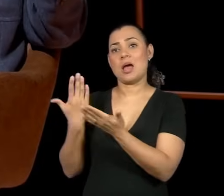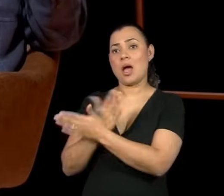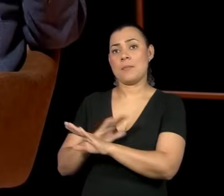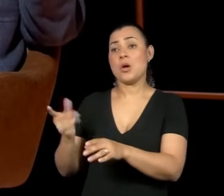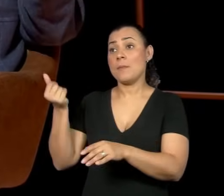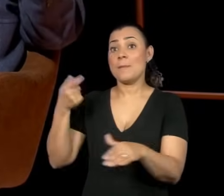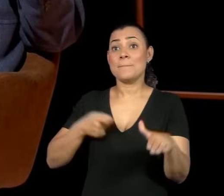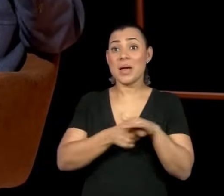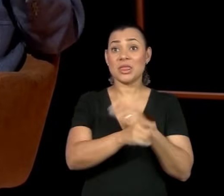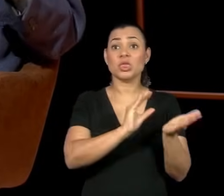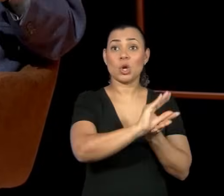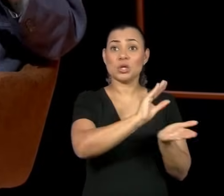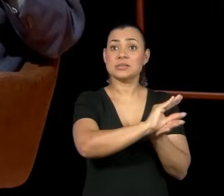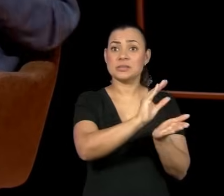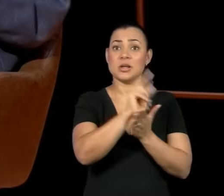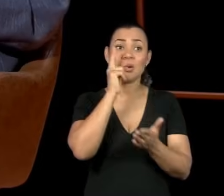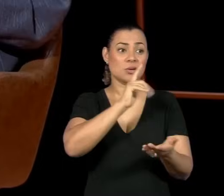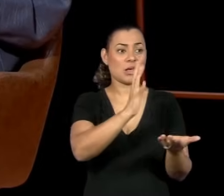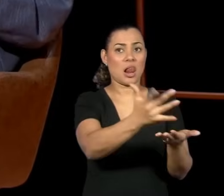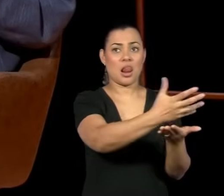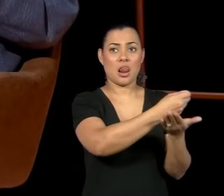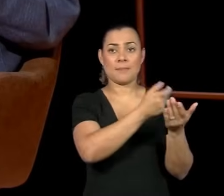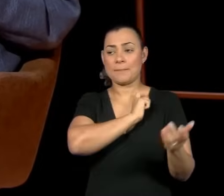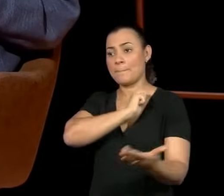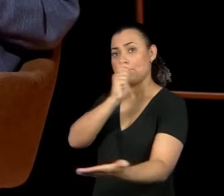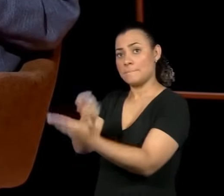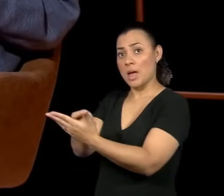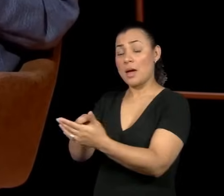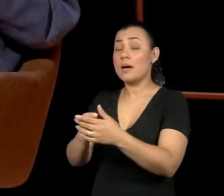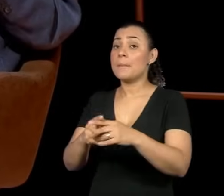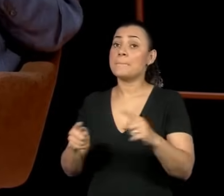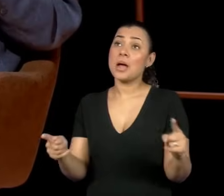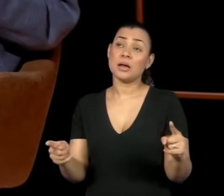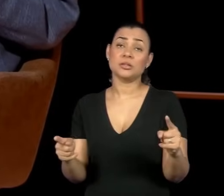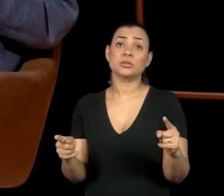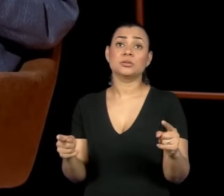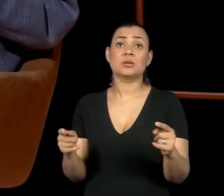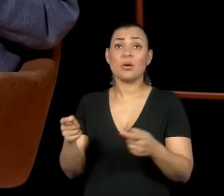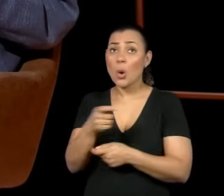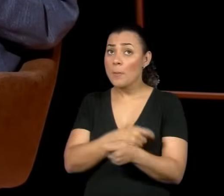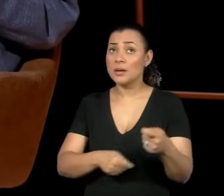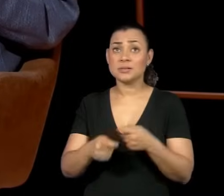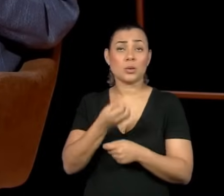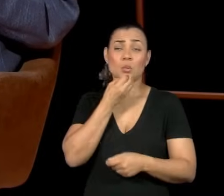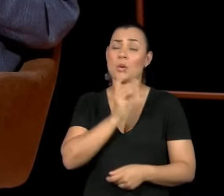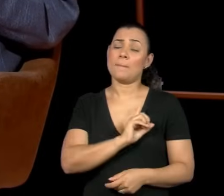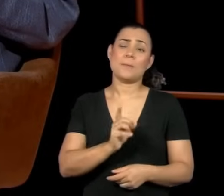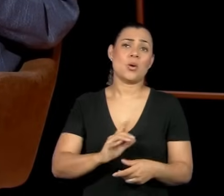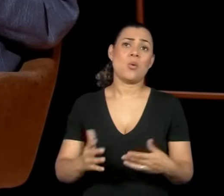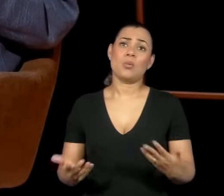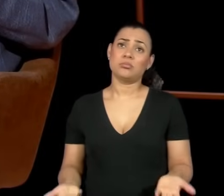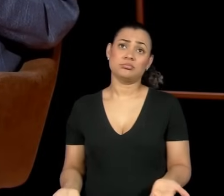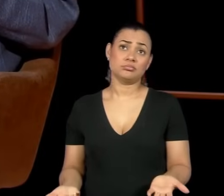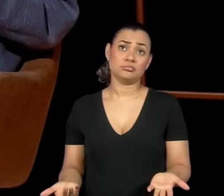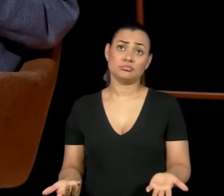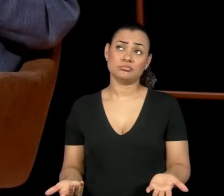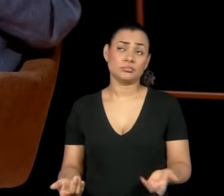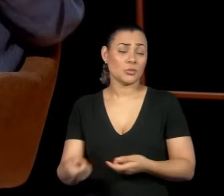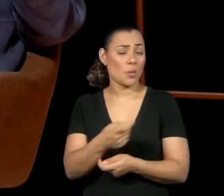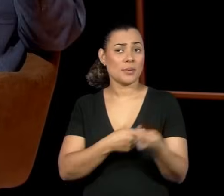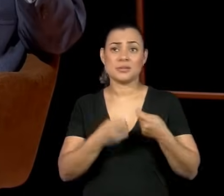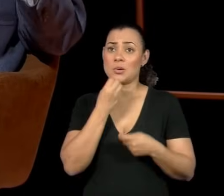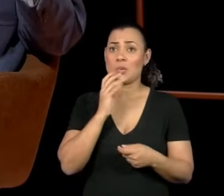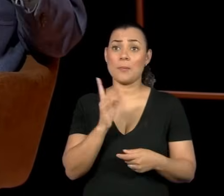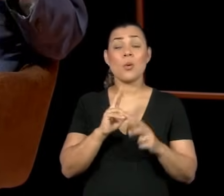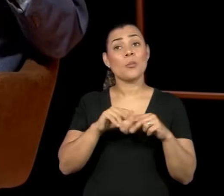patrocínio, eles têm condição de pagar isso, de subsidiar isso. Mas, comercialmente, é um péssimo negócio. Ou seja, para